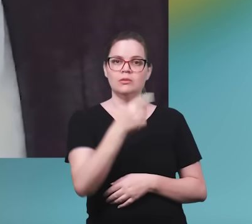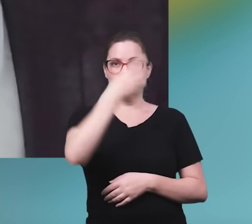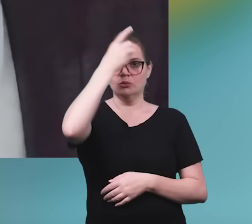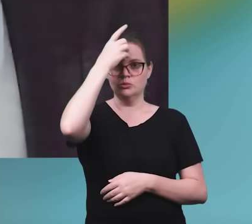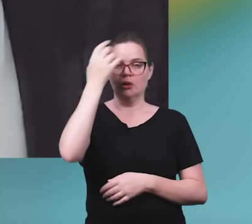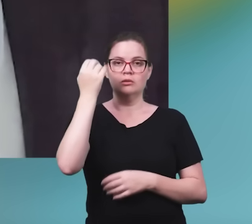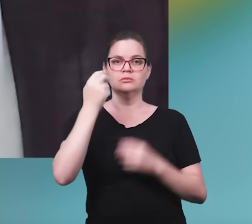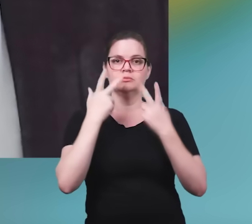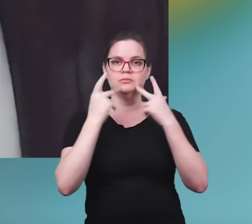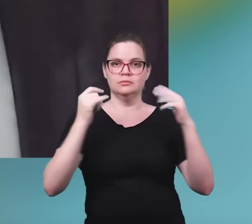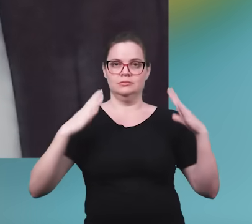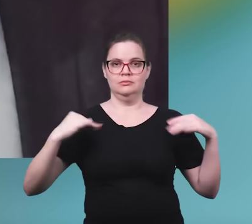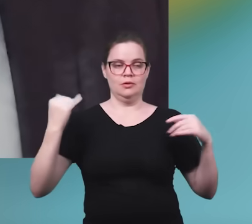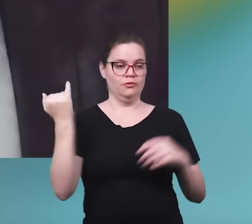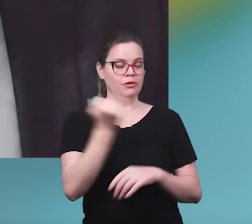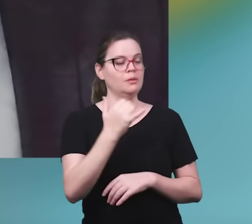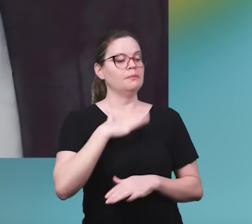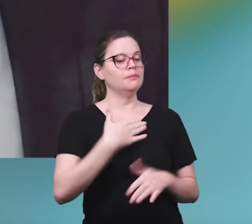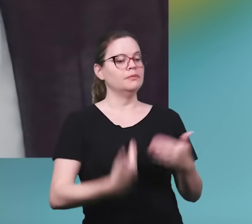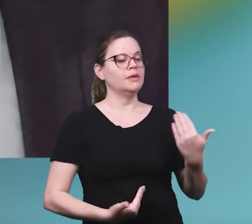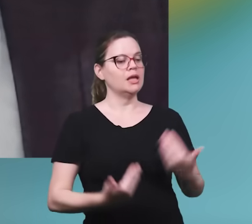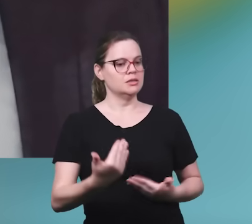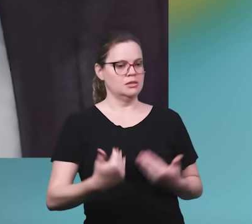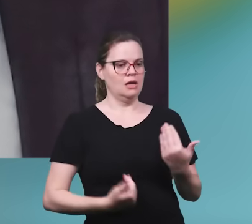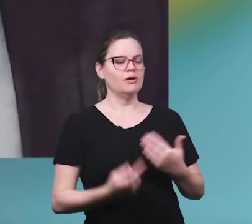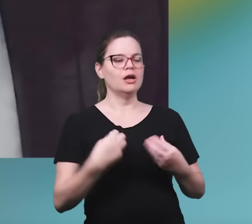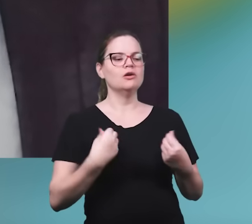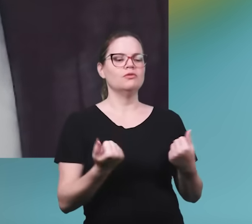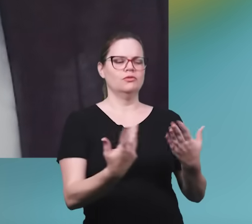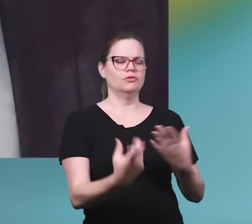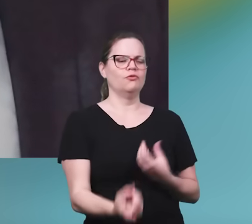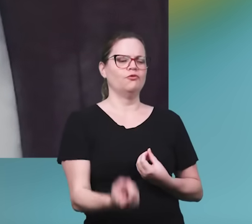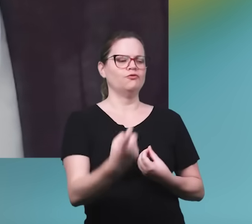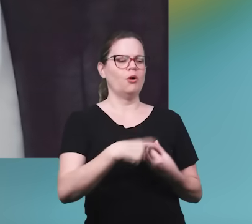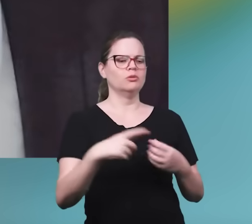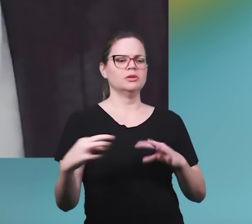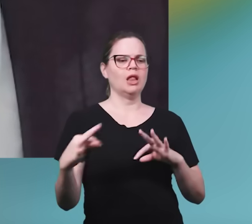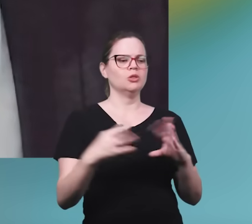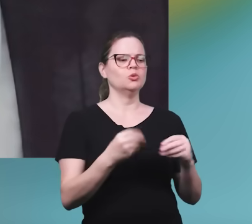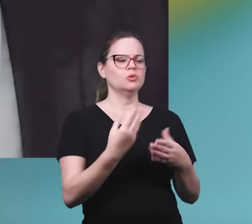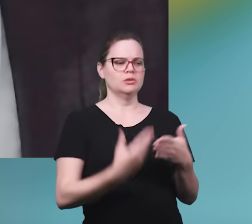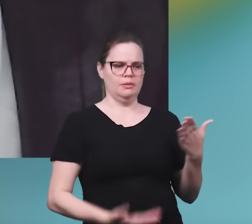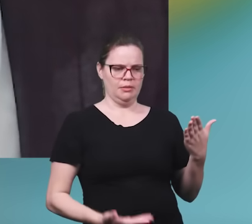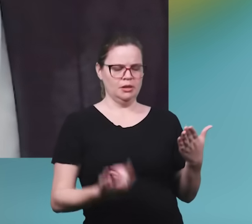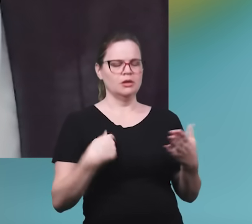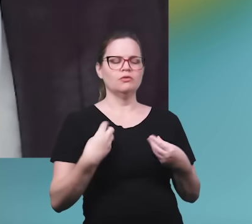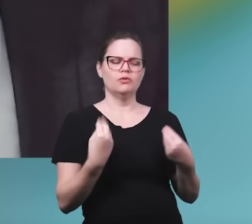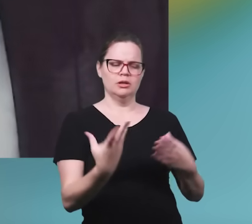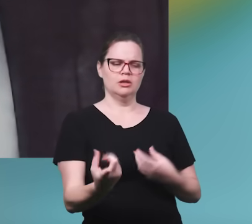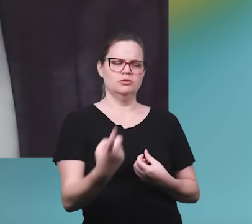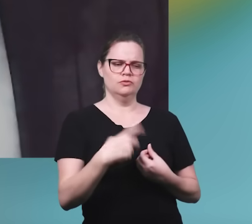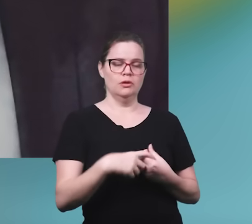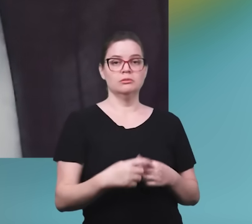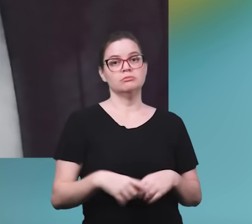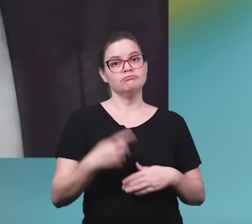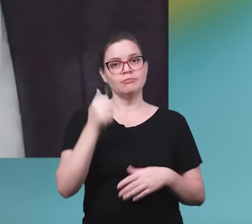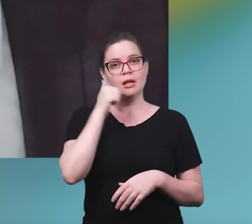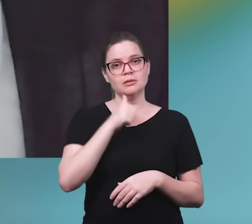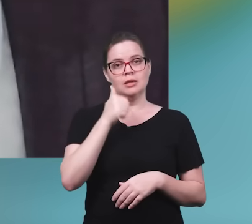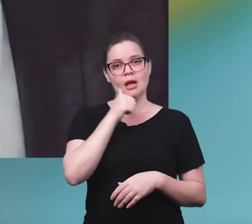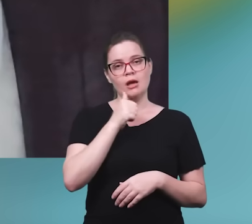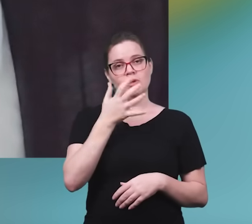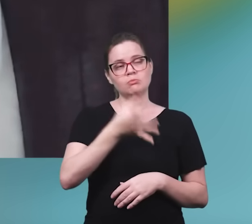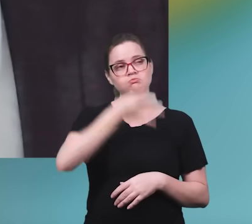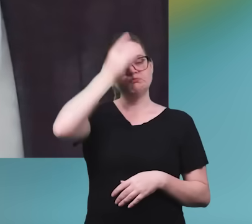espiritual. E o Senhor diz assim: minha serva, vou te restituir tudo o que você perdeu. A irmã